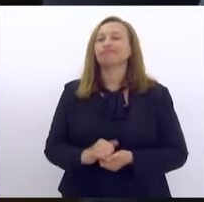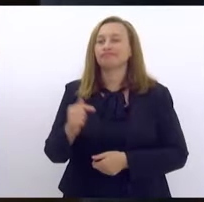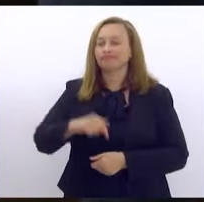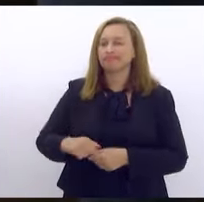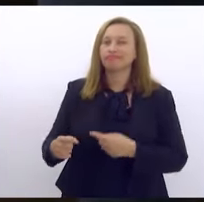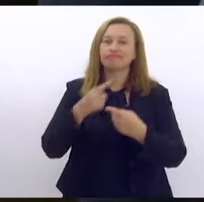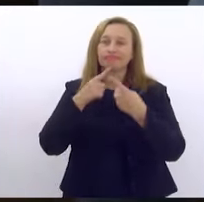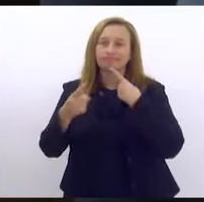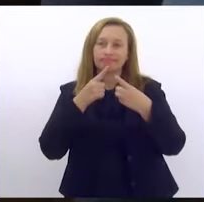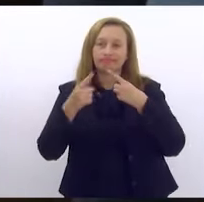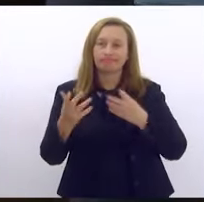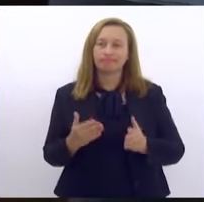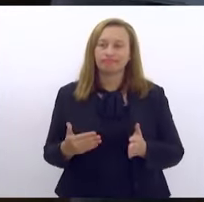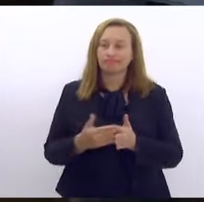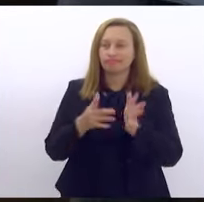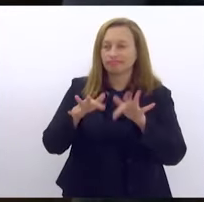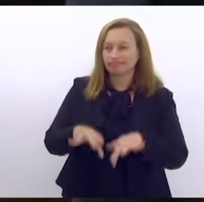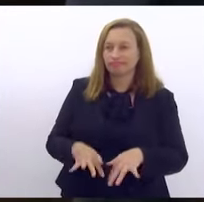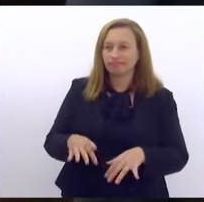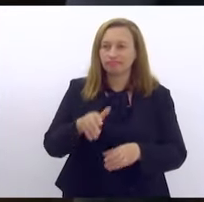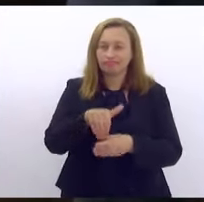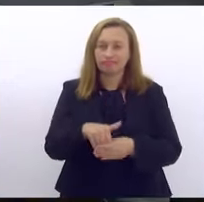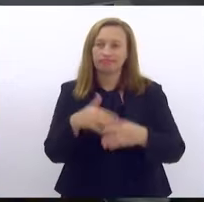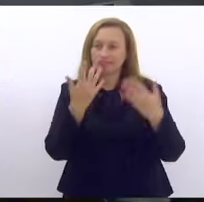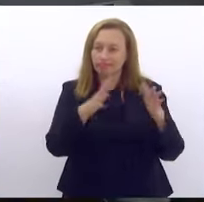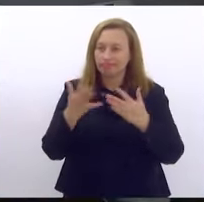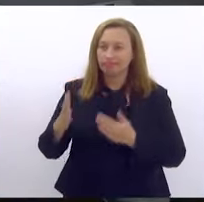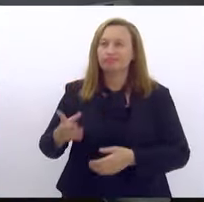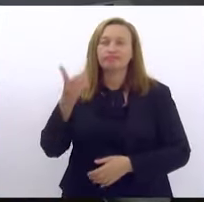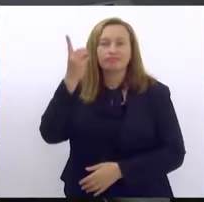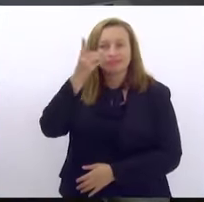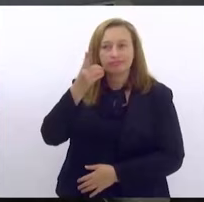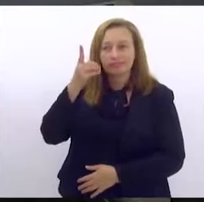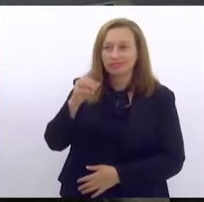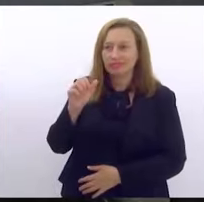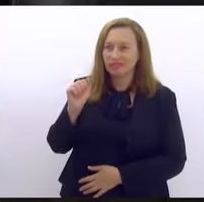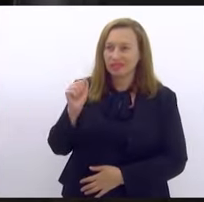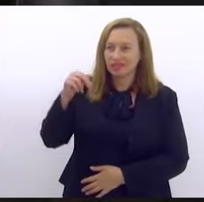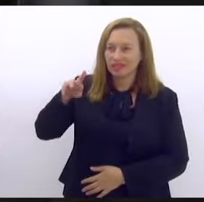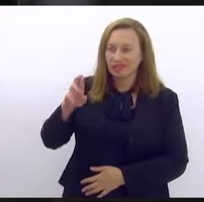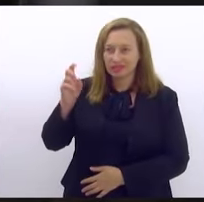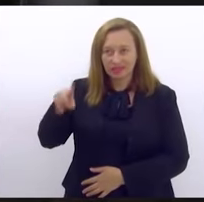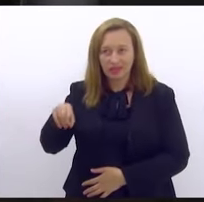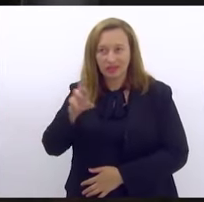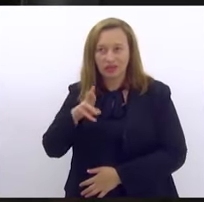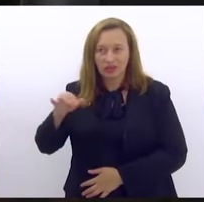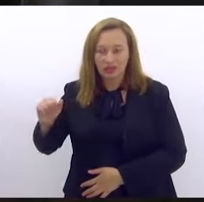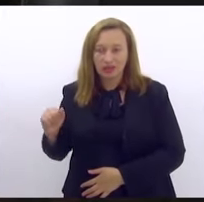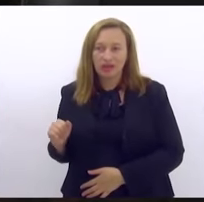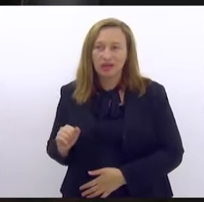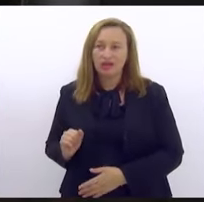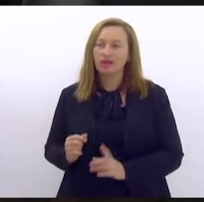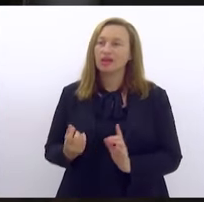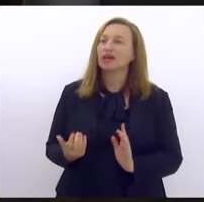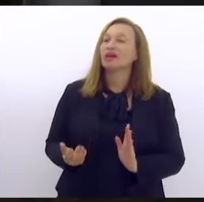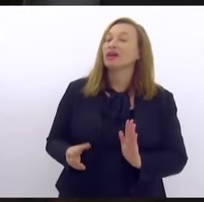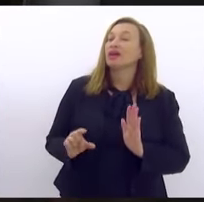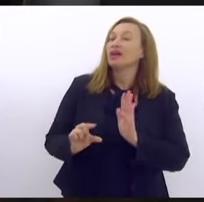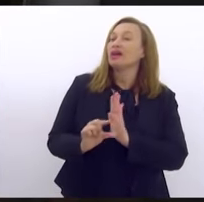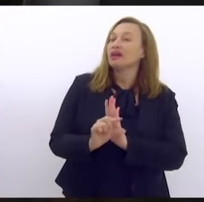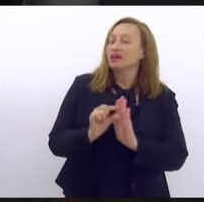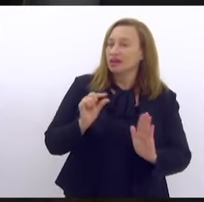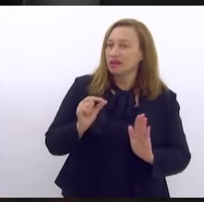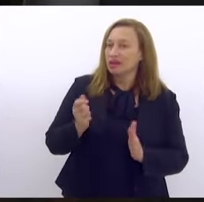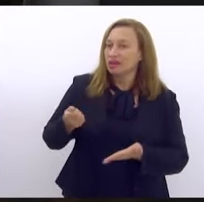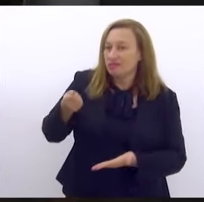das discussões até o final da votação. Parabéns. Deputado Correia, a gente tratou que a emenda impositiva seria algo combinado, não sai caro